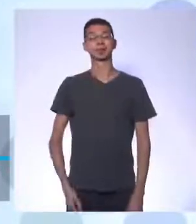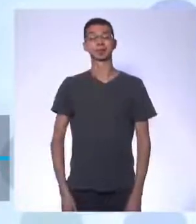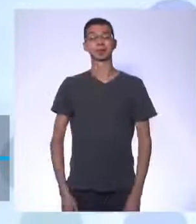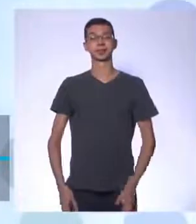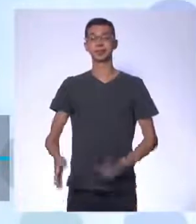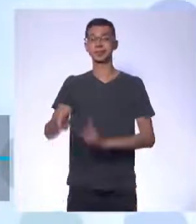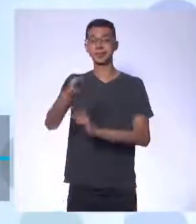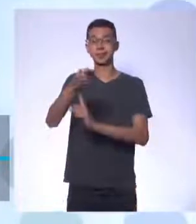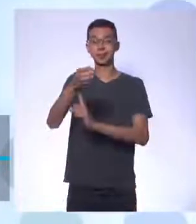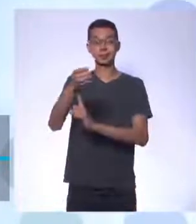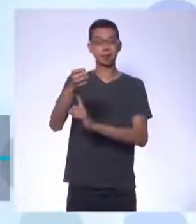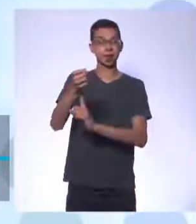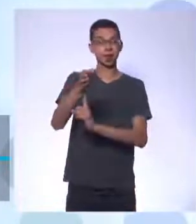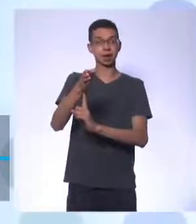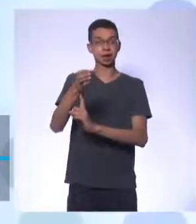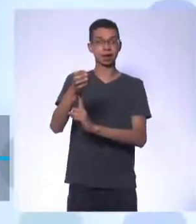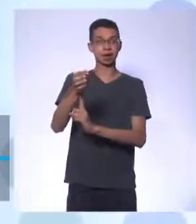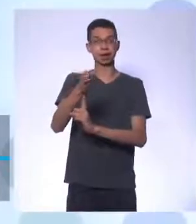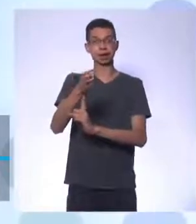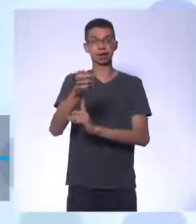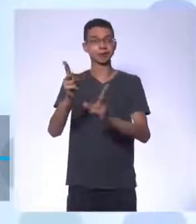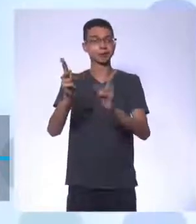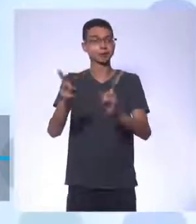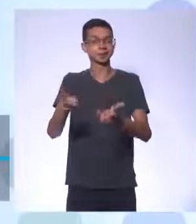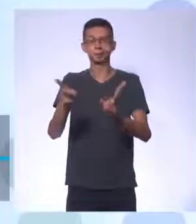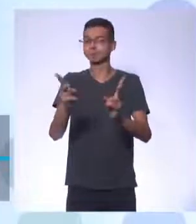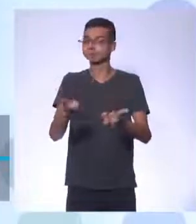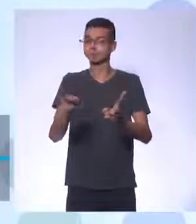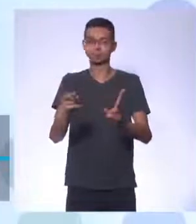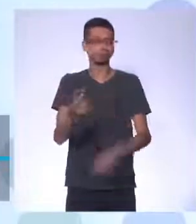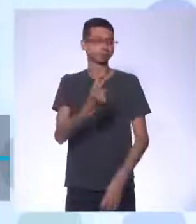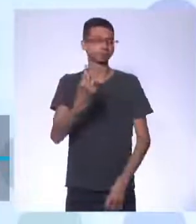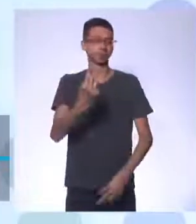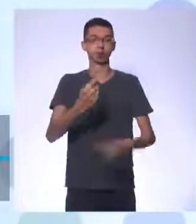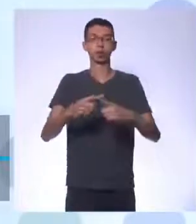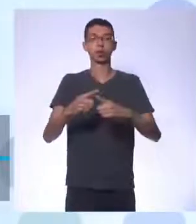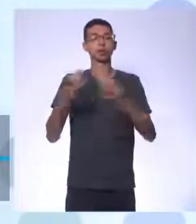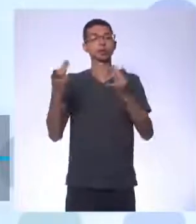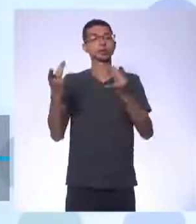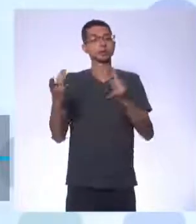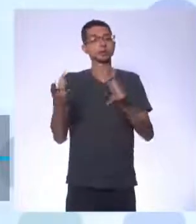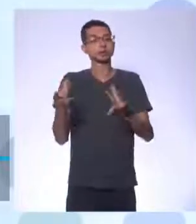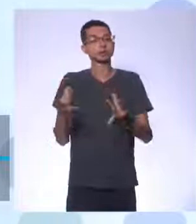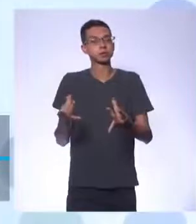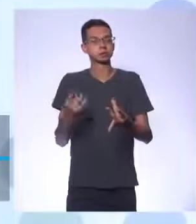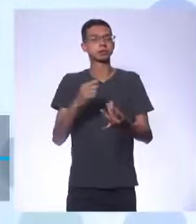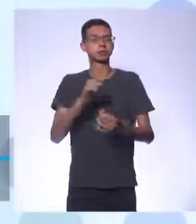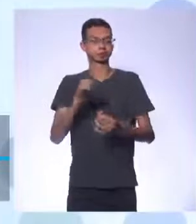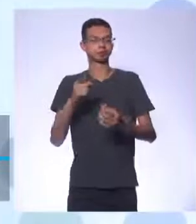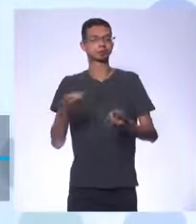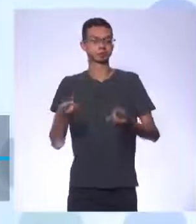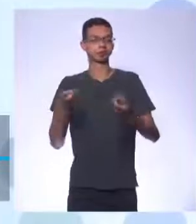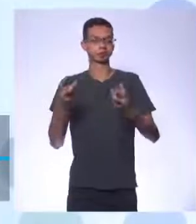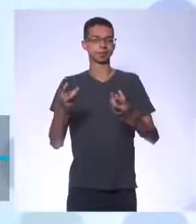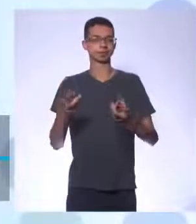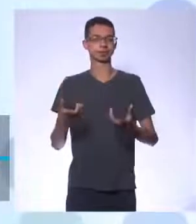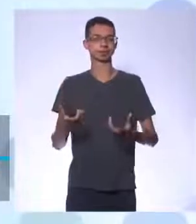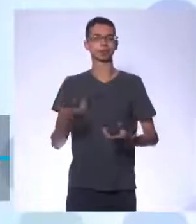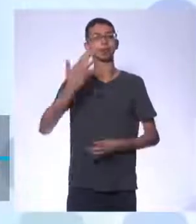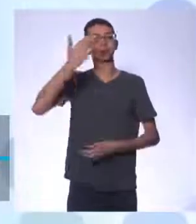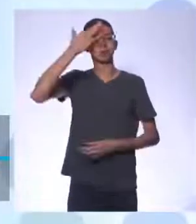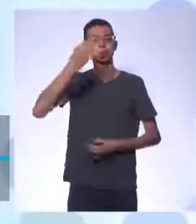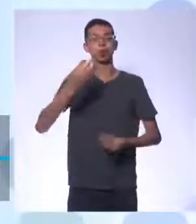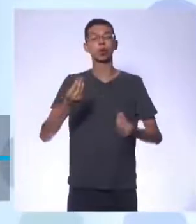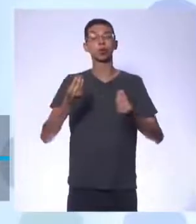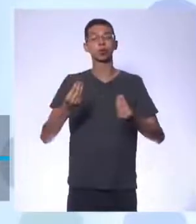bandeira não vingou, porque existem outros elementos aí que vai compor o ideário, que vai ser traduzido na forma de bandeira